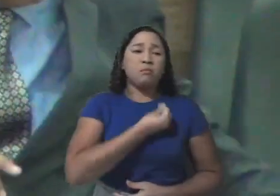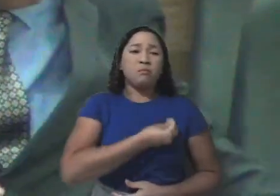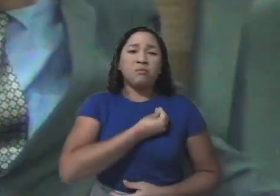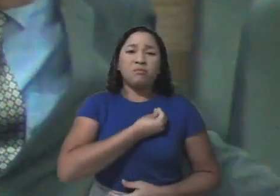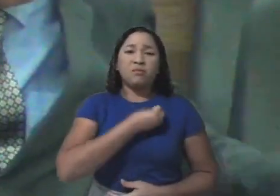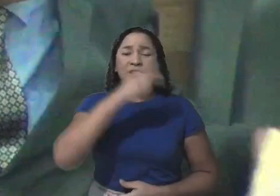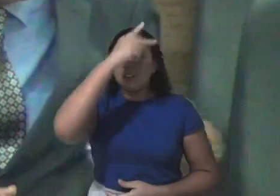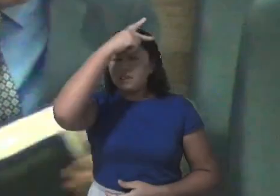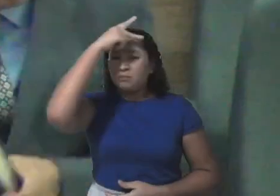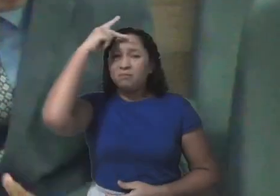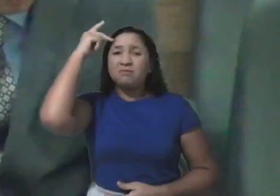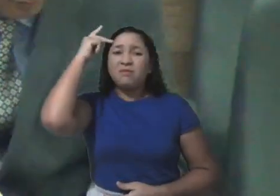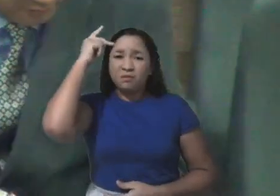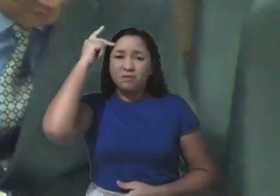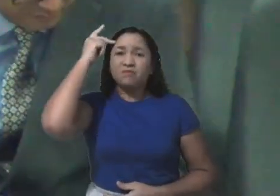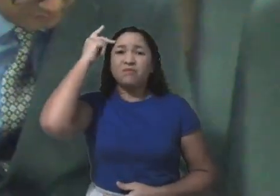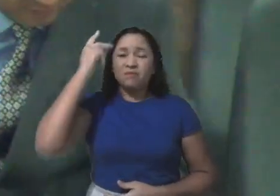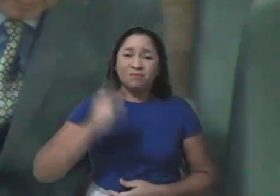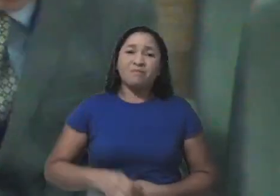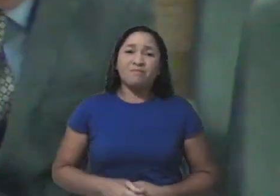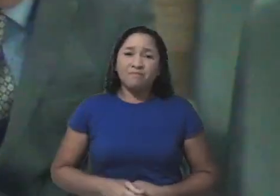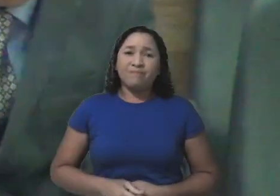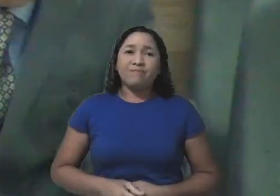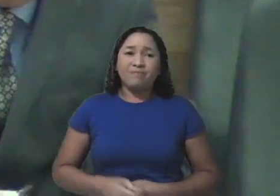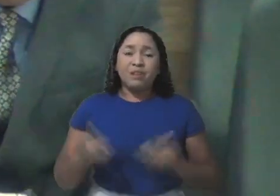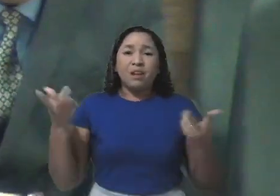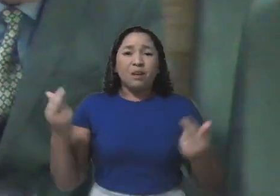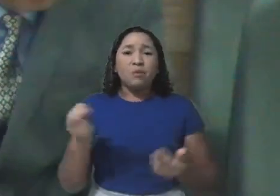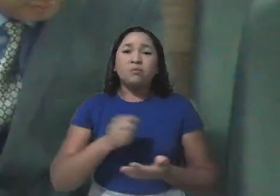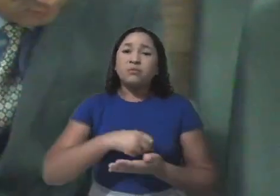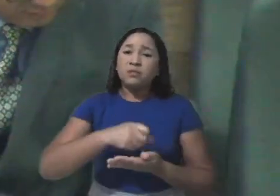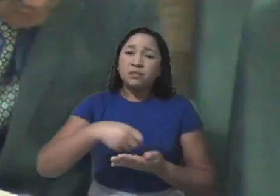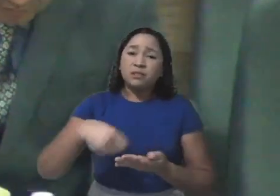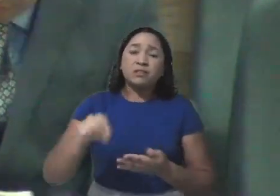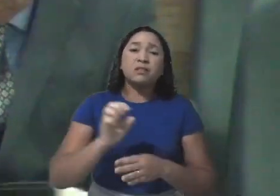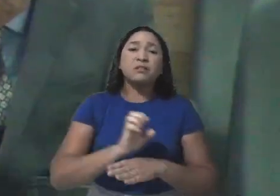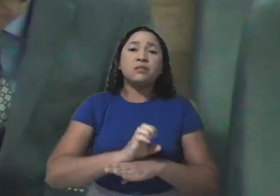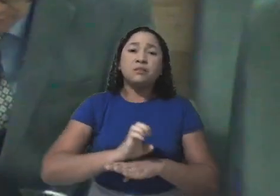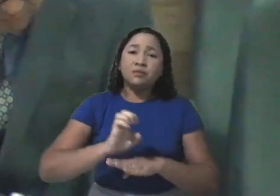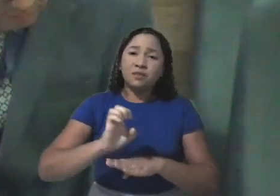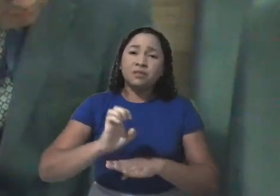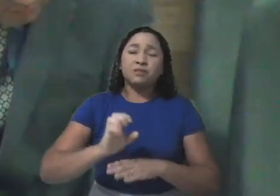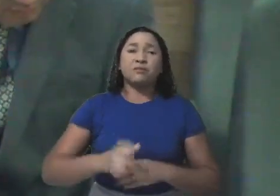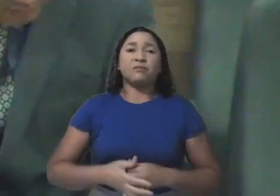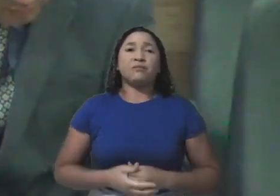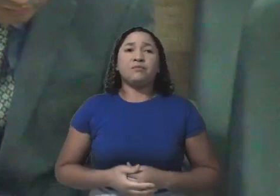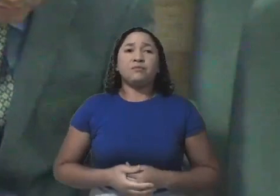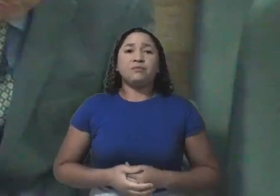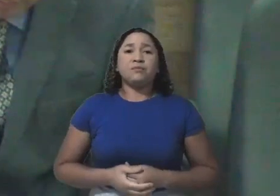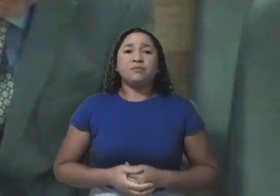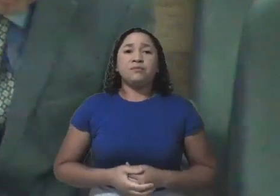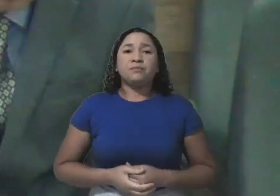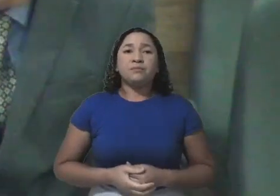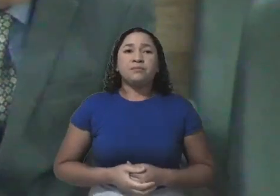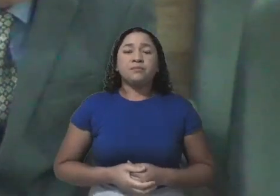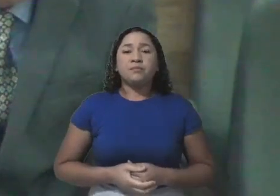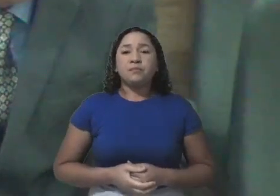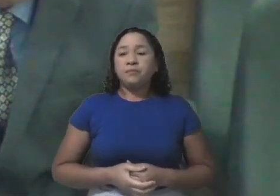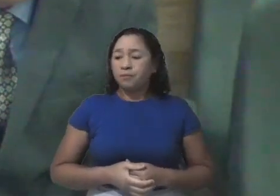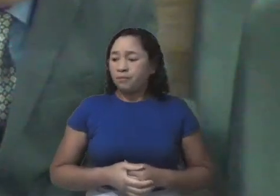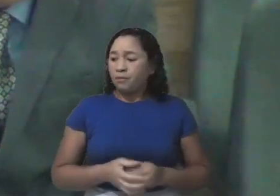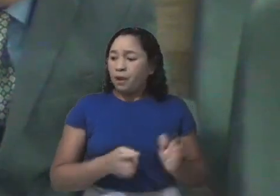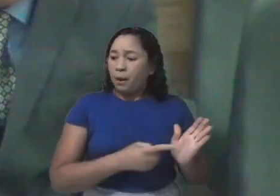Ditos doutores, ditos estudiosos, que se apresentam bem, que falam bem, mostrando